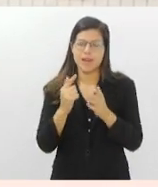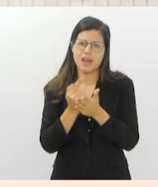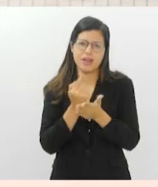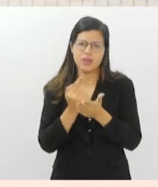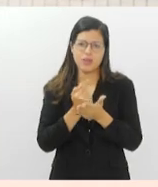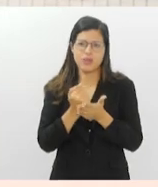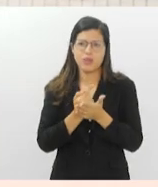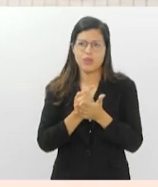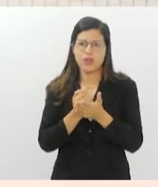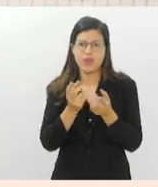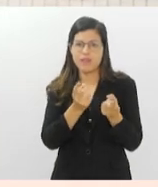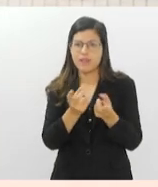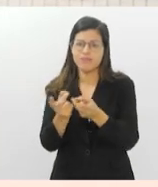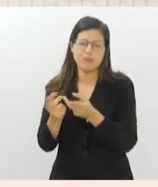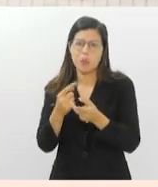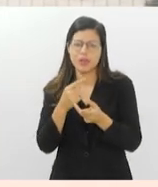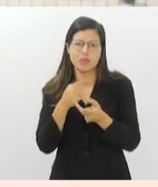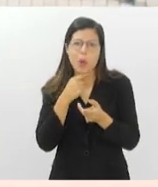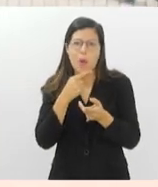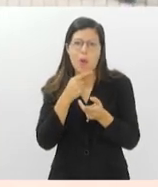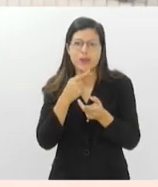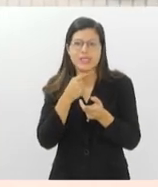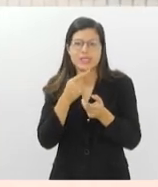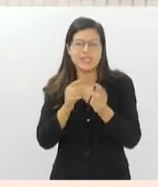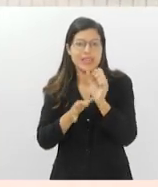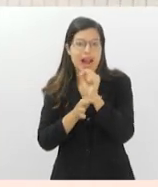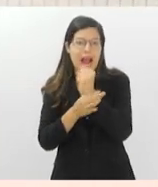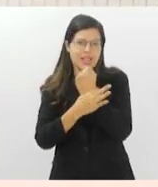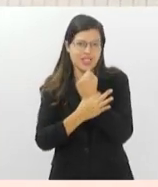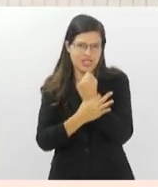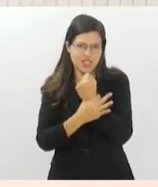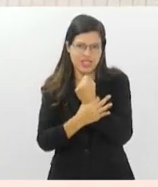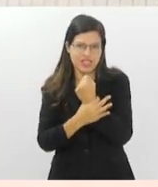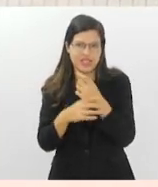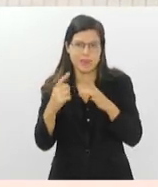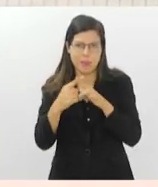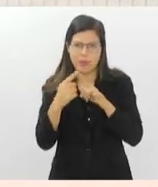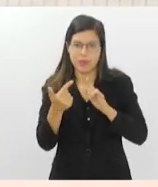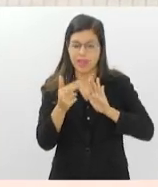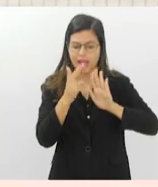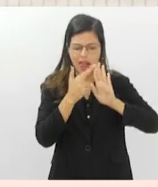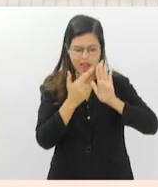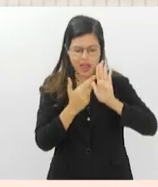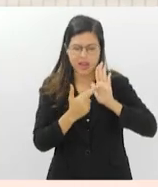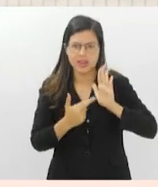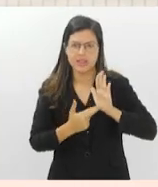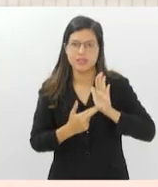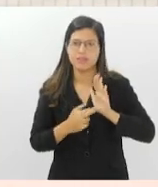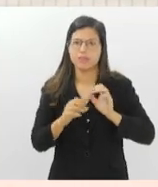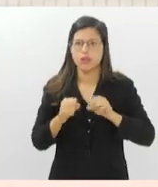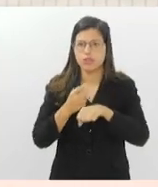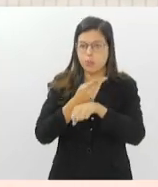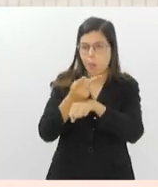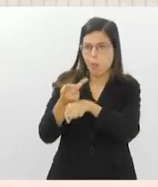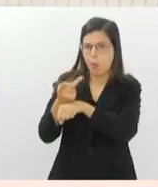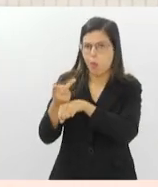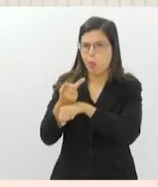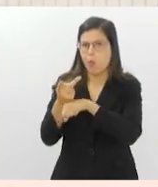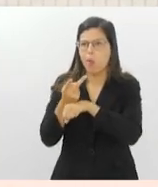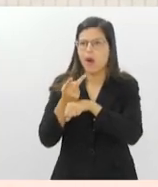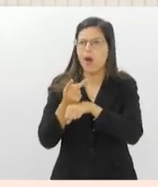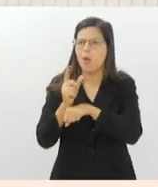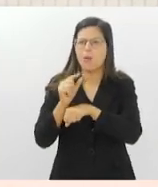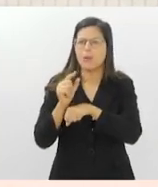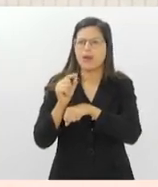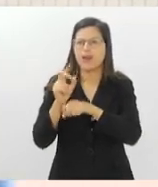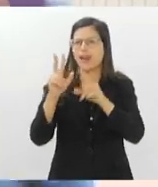tem como dar essa garantia, porque não existe receita de bolo, né? Você pode, assim, procurar no mercado todos os assuntos que estão em alta. O que está em